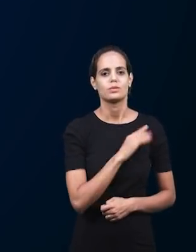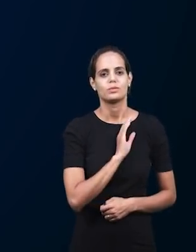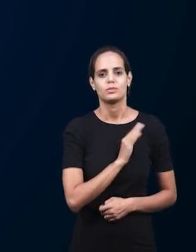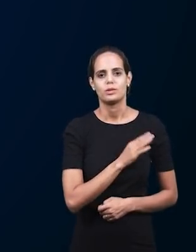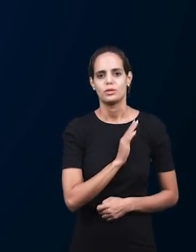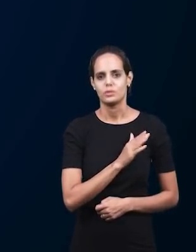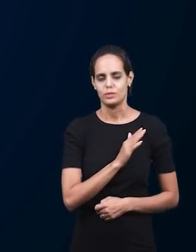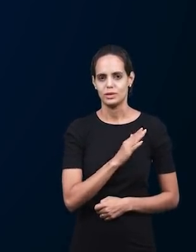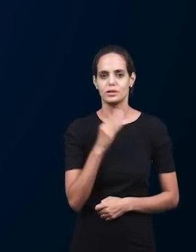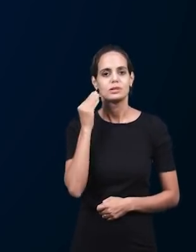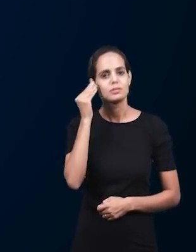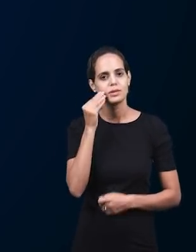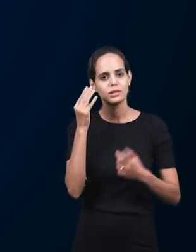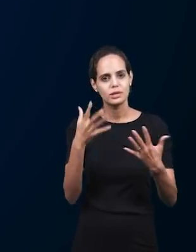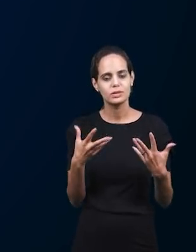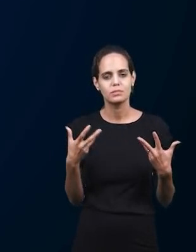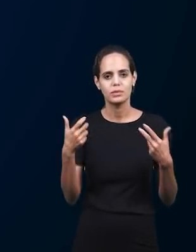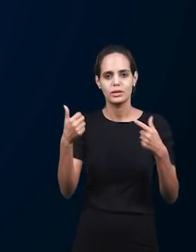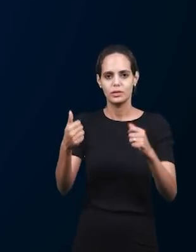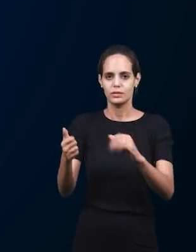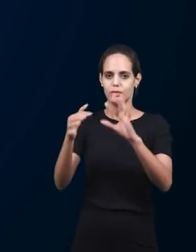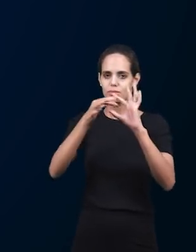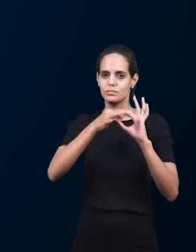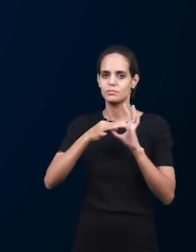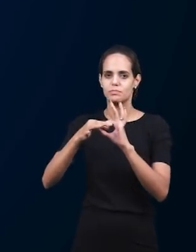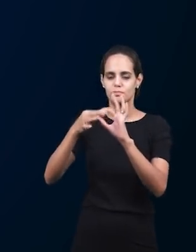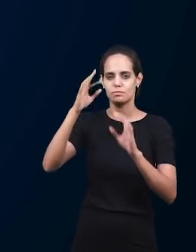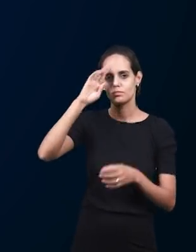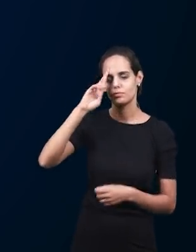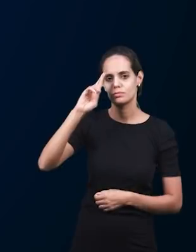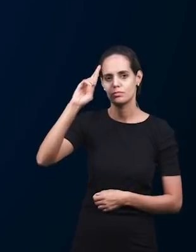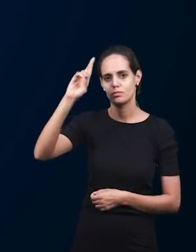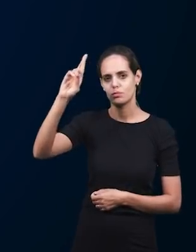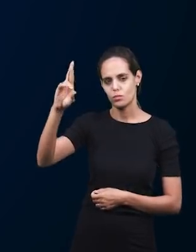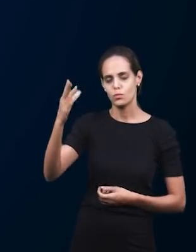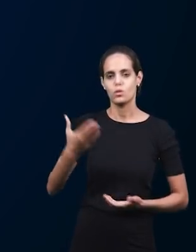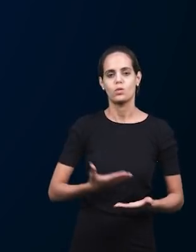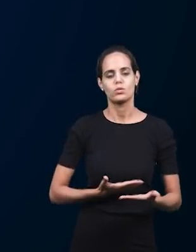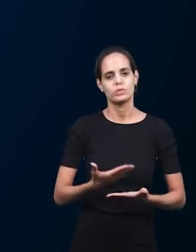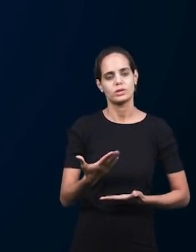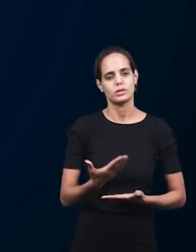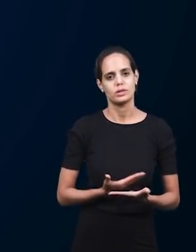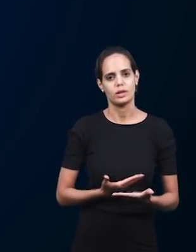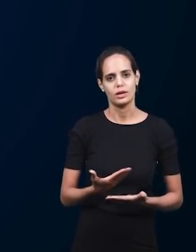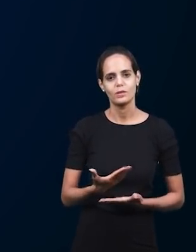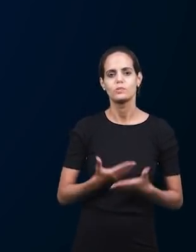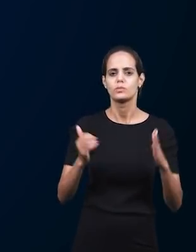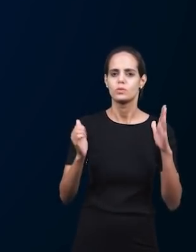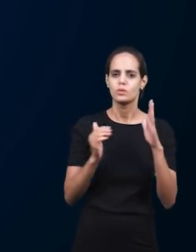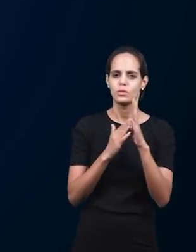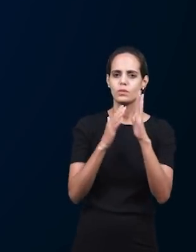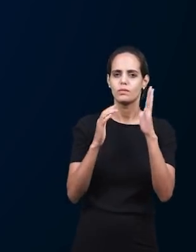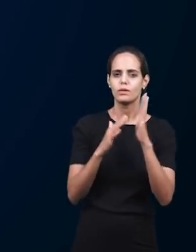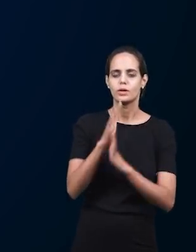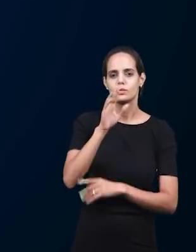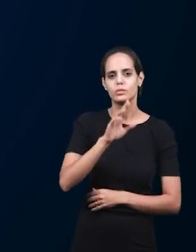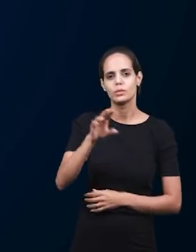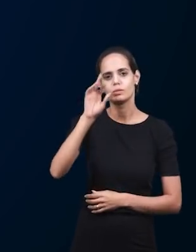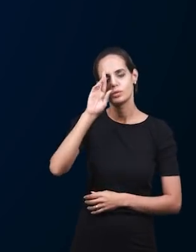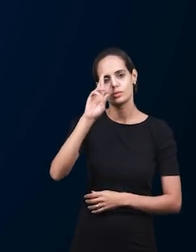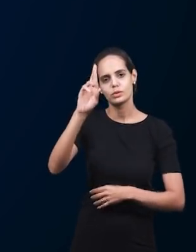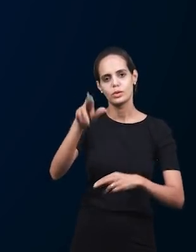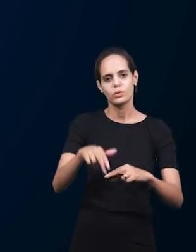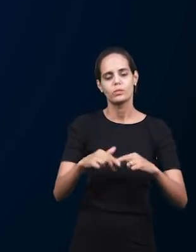essa experiência tão maravilhosa nos permite viver em comunhão com os irmãos e com o Senhor. Louvado seja o nome do